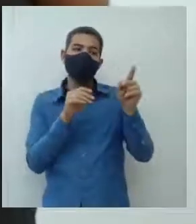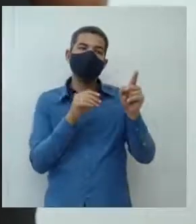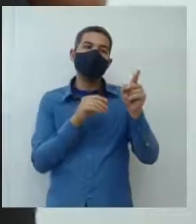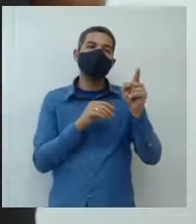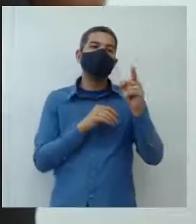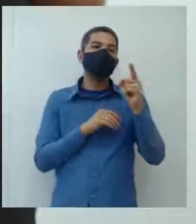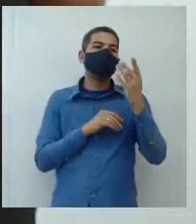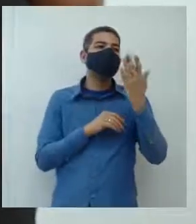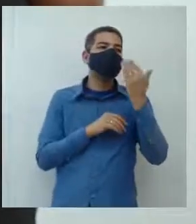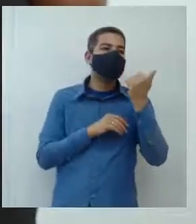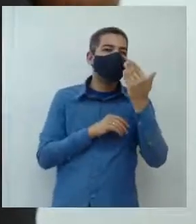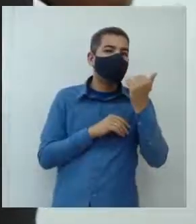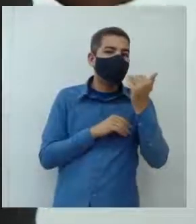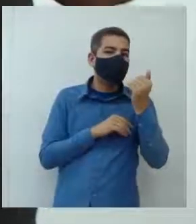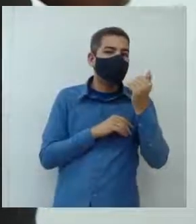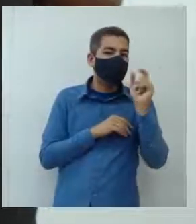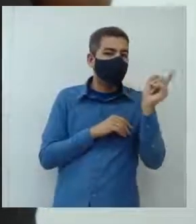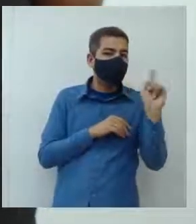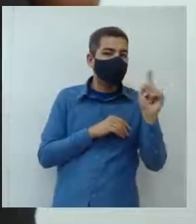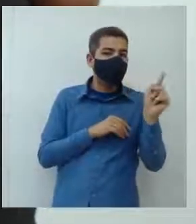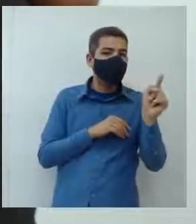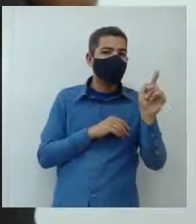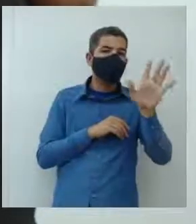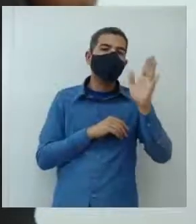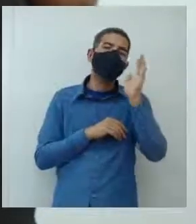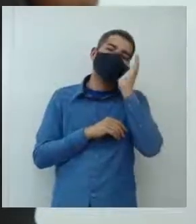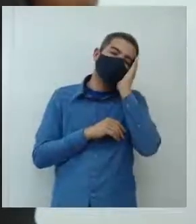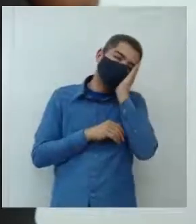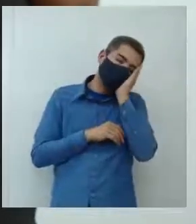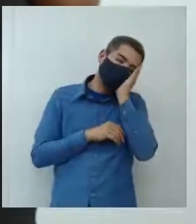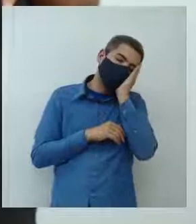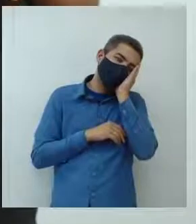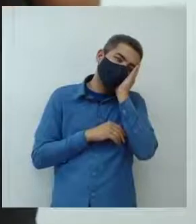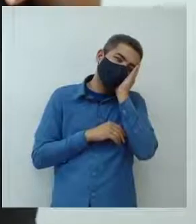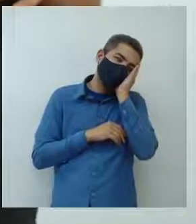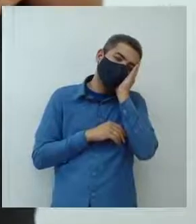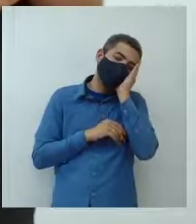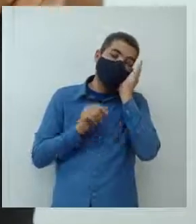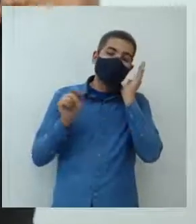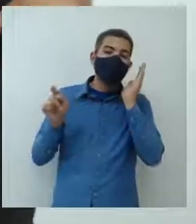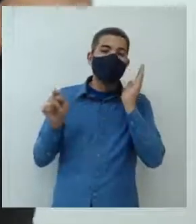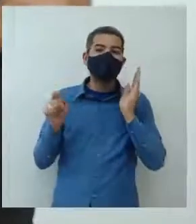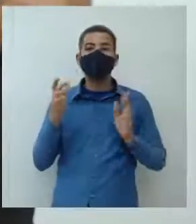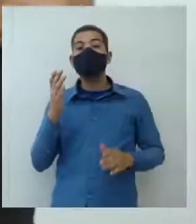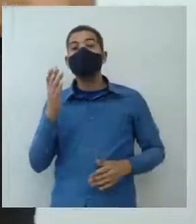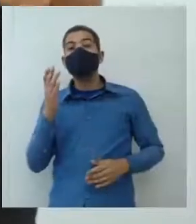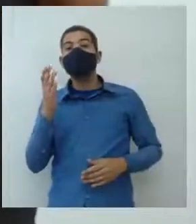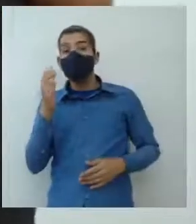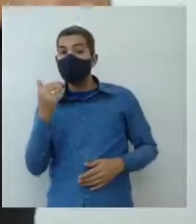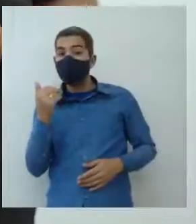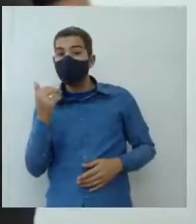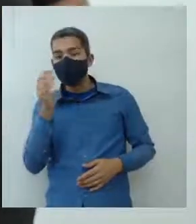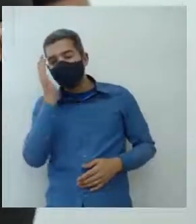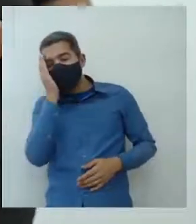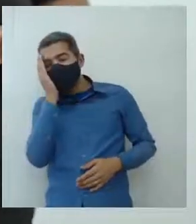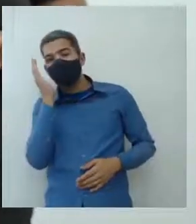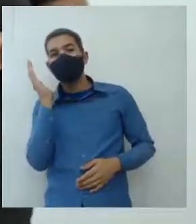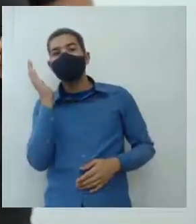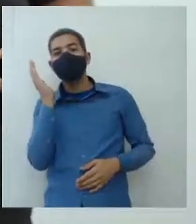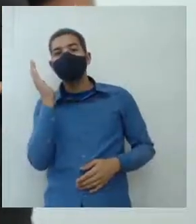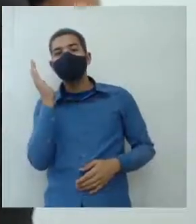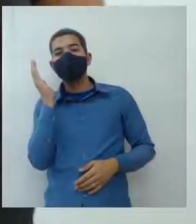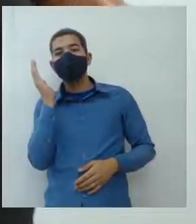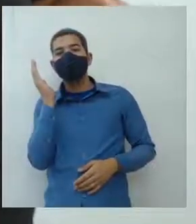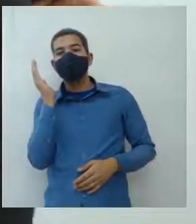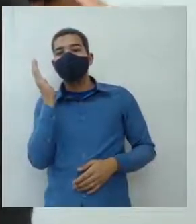que acontece? Essas pessoas que comem e não dormem, ela tem medo de uma revolução das pessoas que não comem.